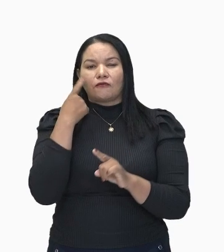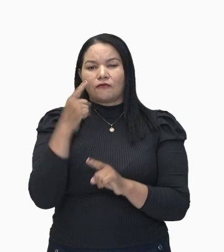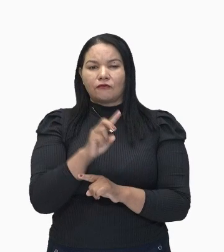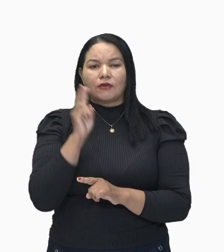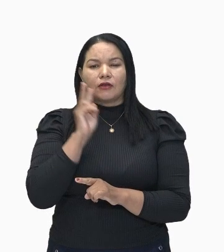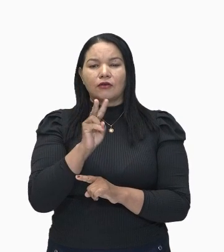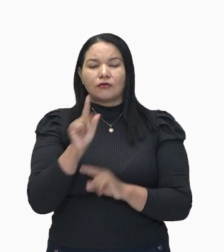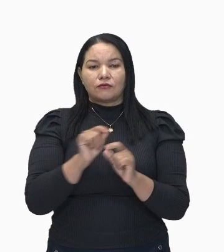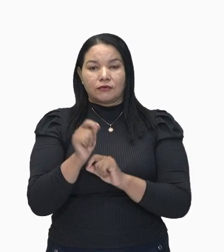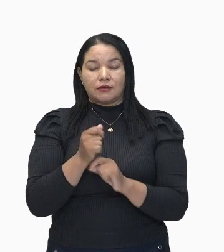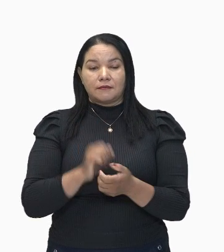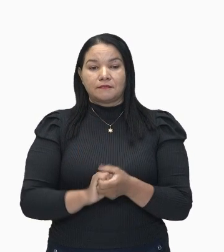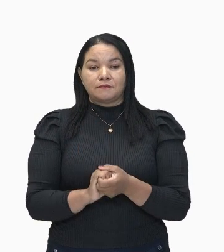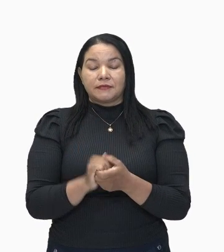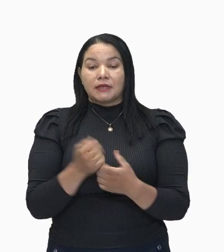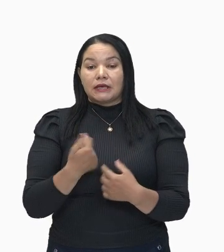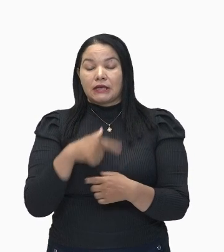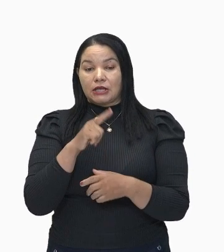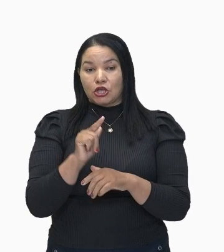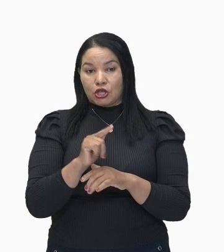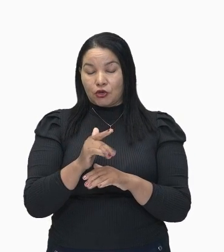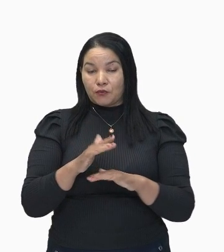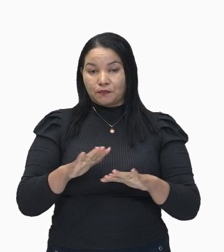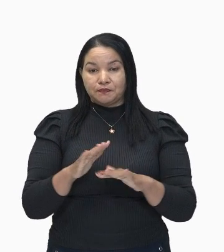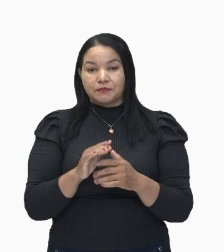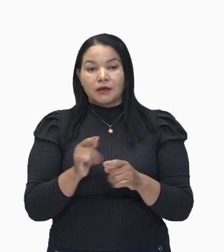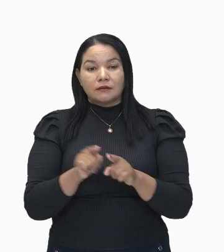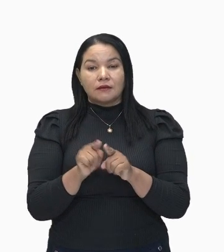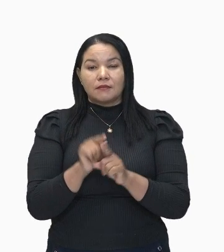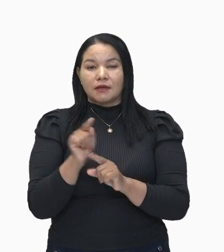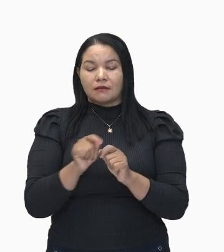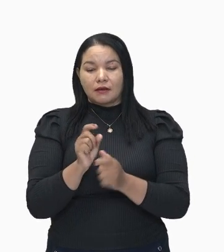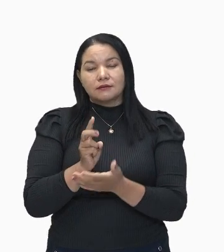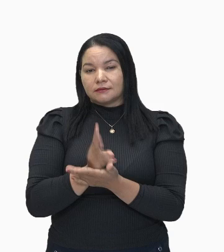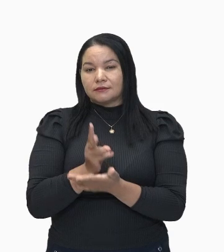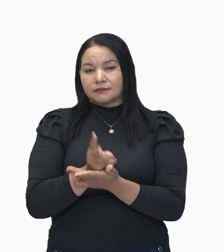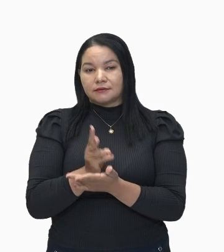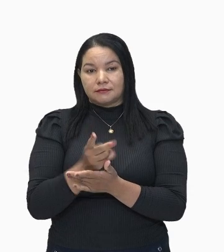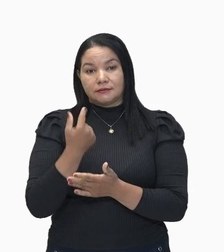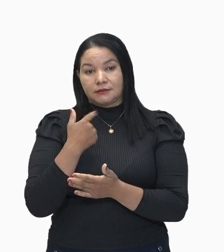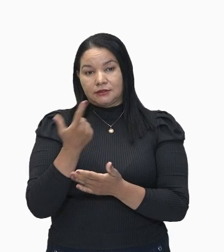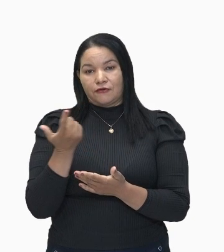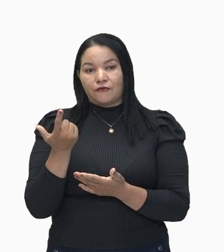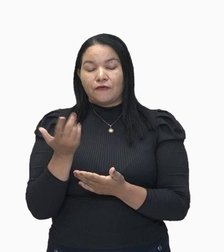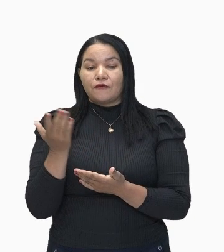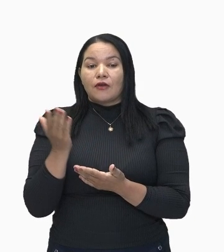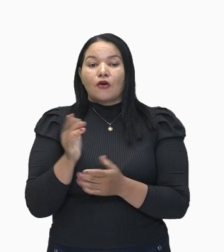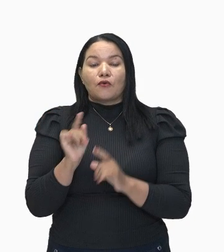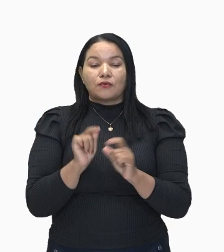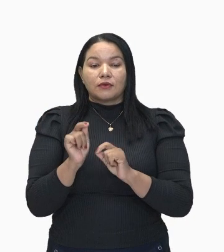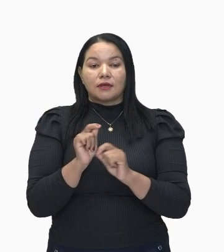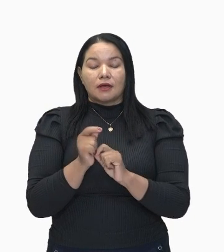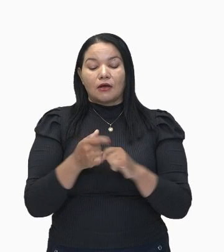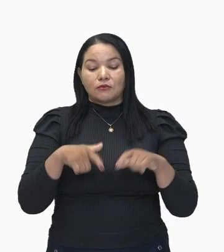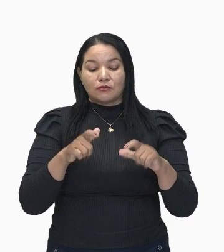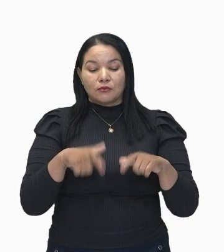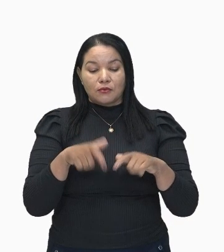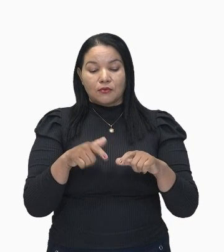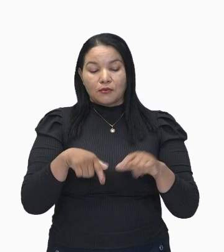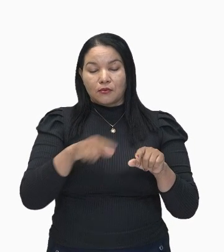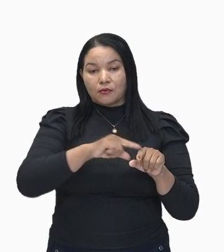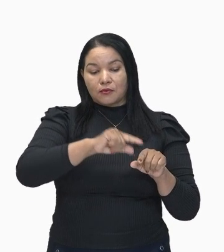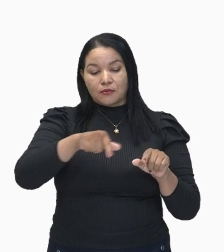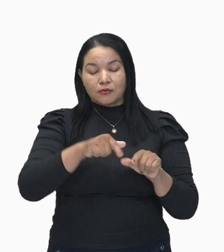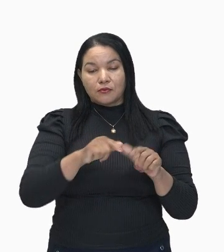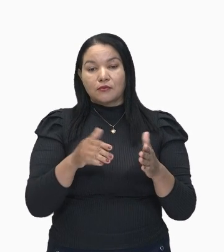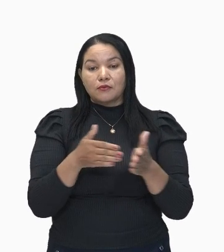A vazão natural desse rio, ela é inconstante, tá? Vamos ter momentos em que as margens, elas alagam